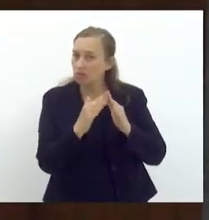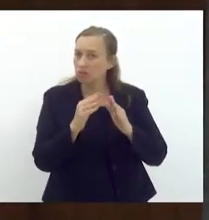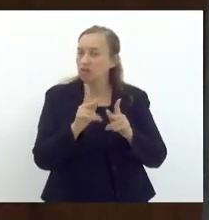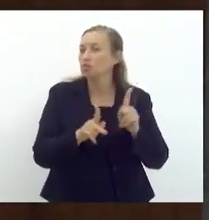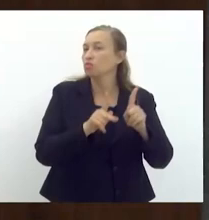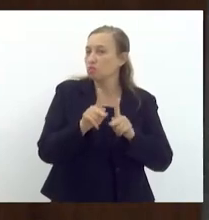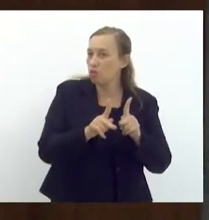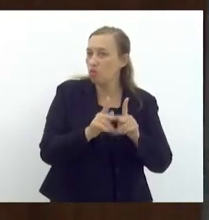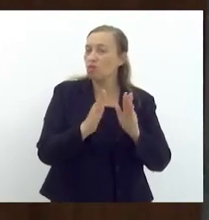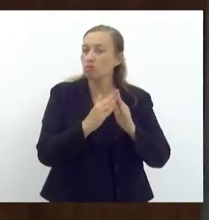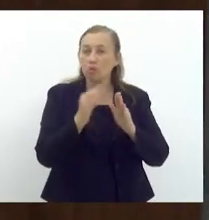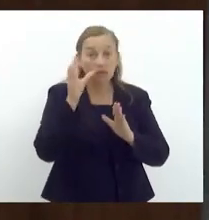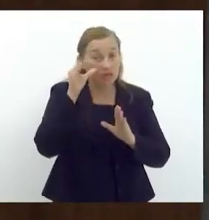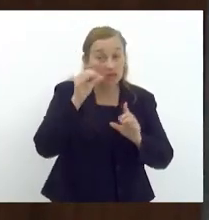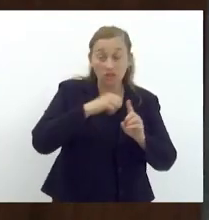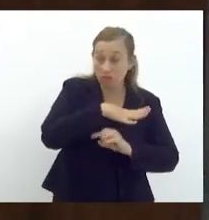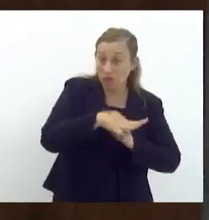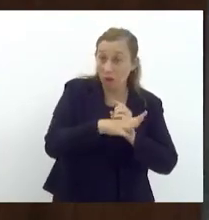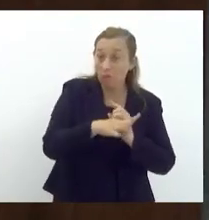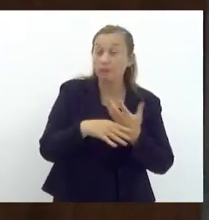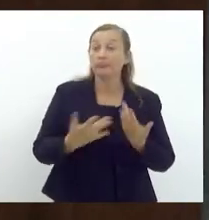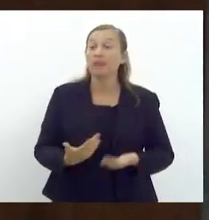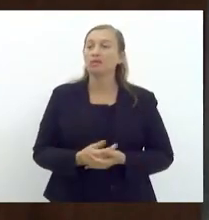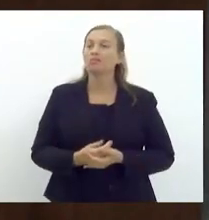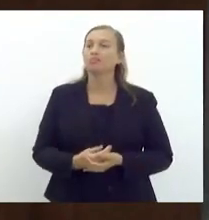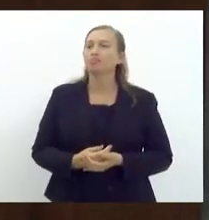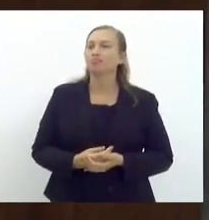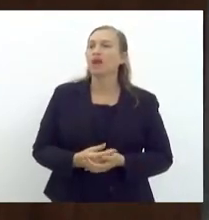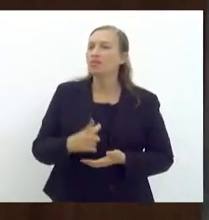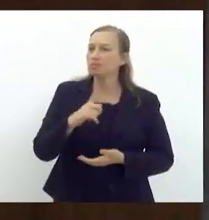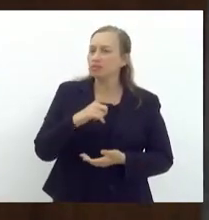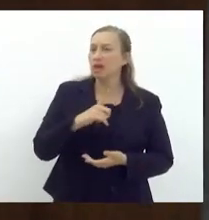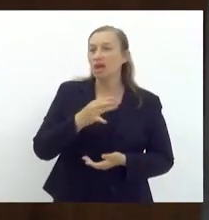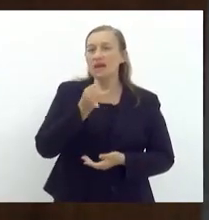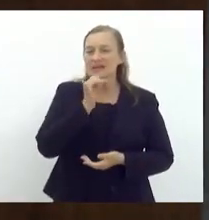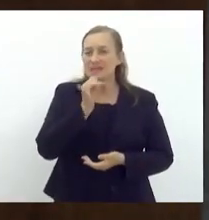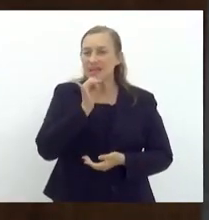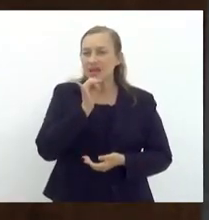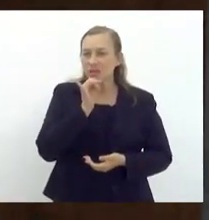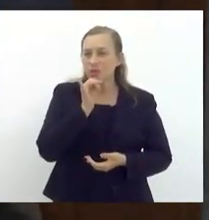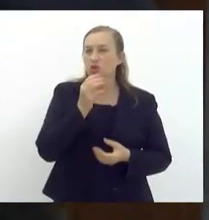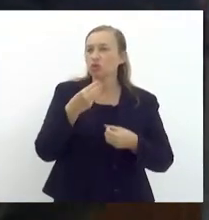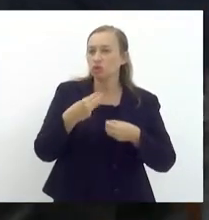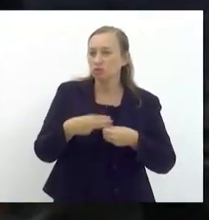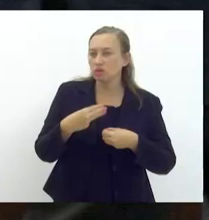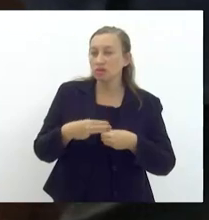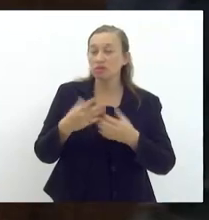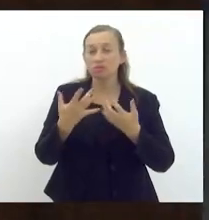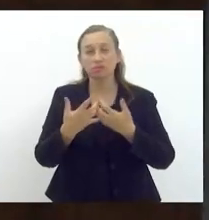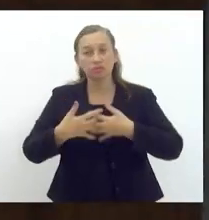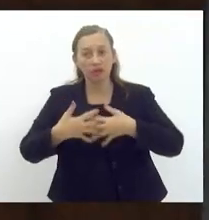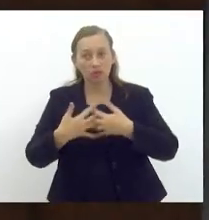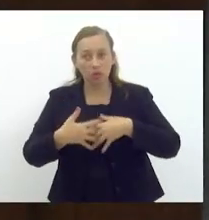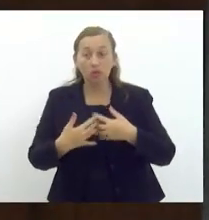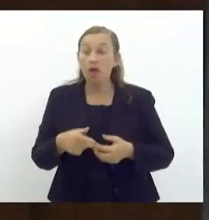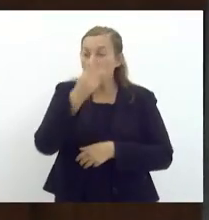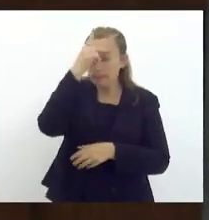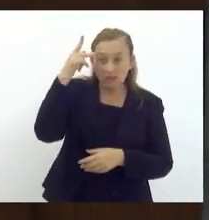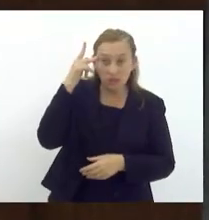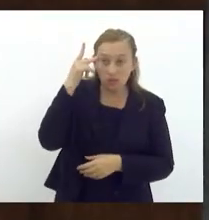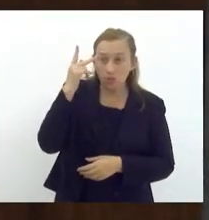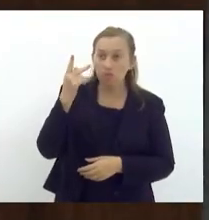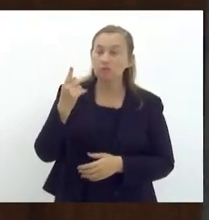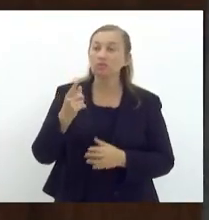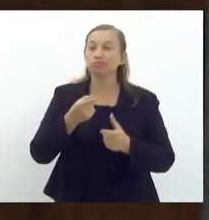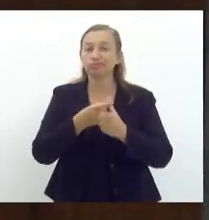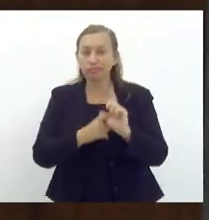habitação de interesse social é a gente ainda tem por exemplo no município de Petrópolis pessoas que ainda